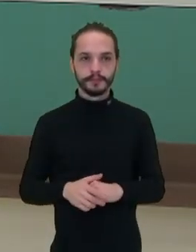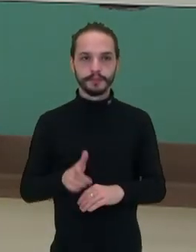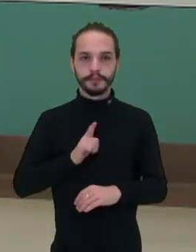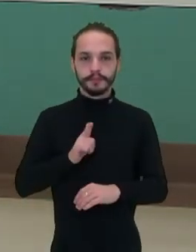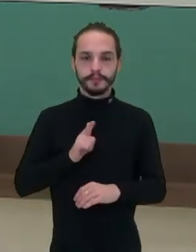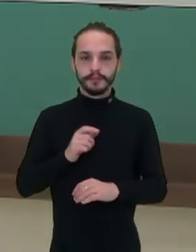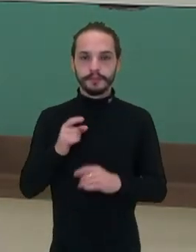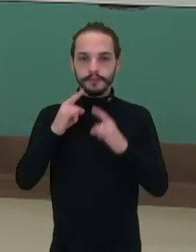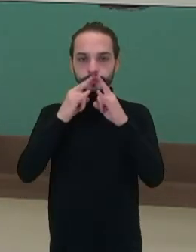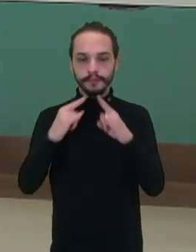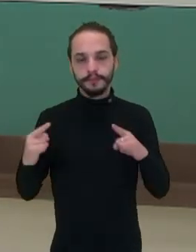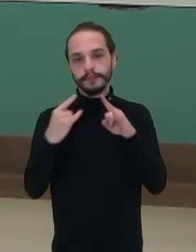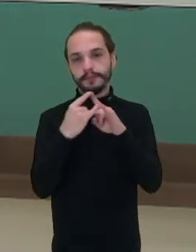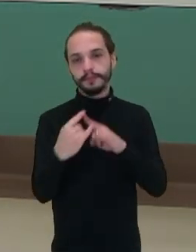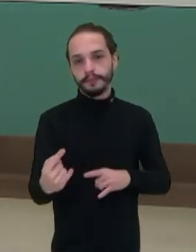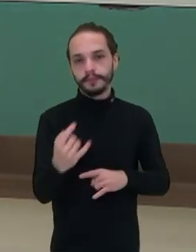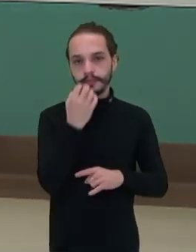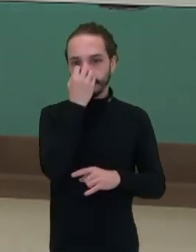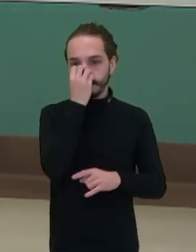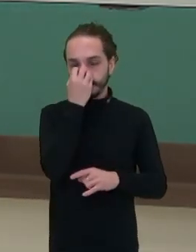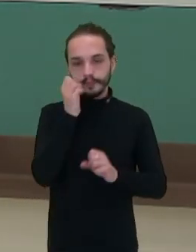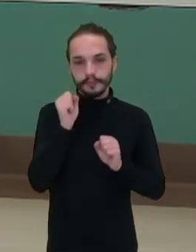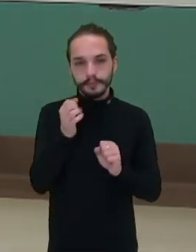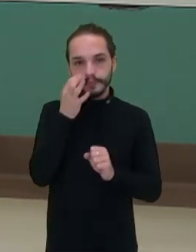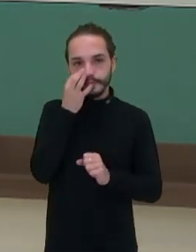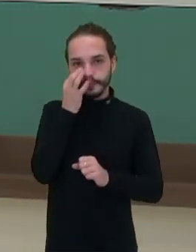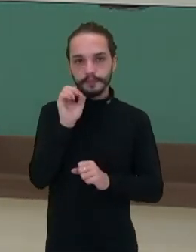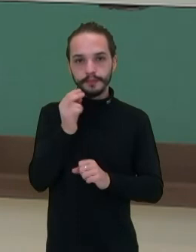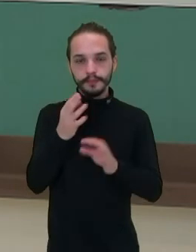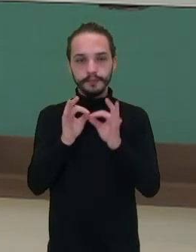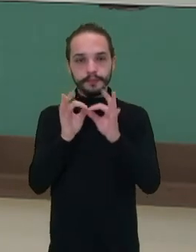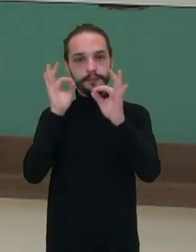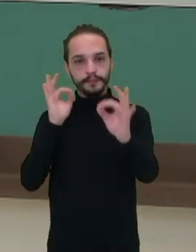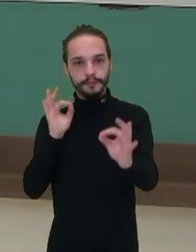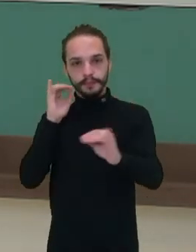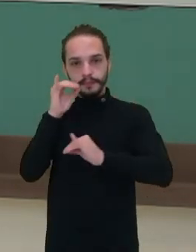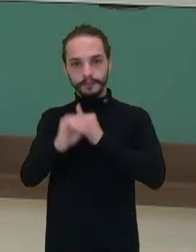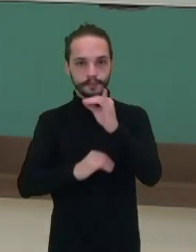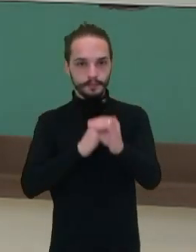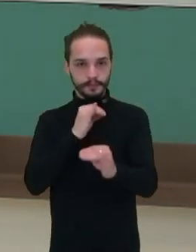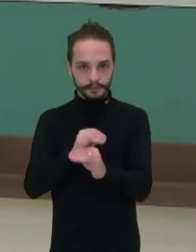um circo que você pode ver presencialmente, ou você pode ver pela internet, aquele